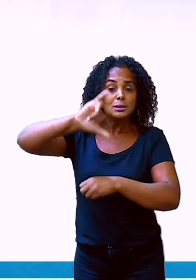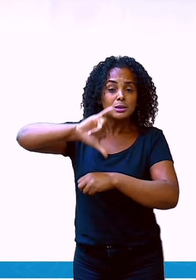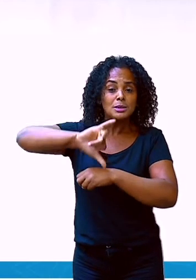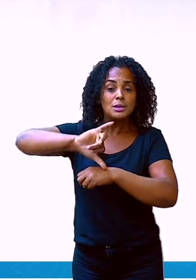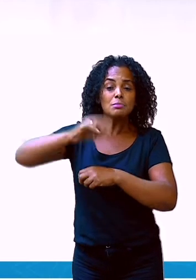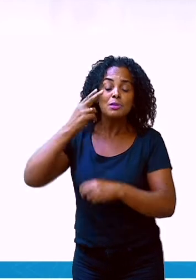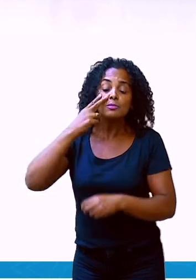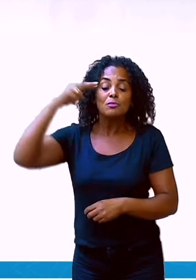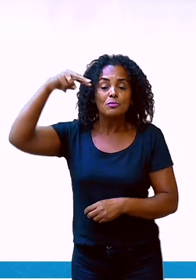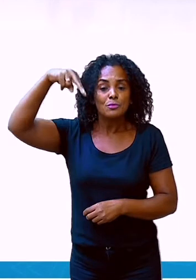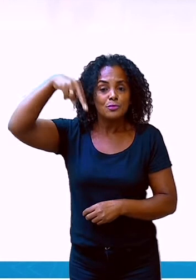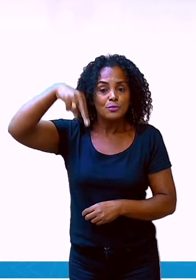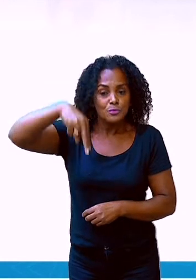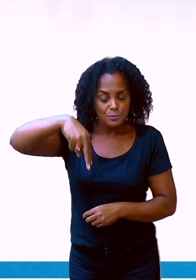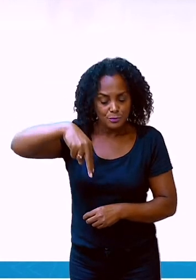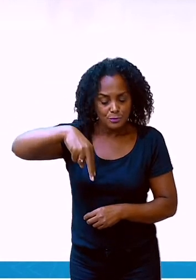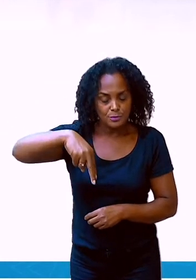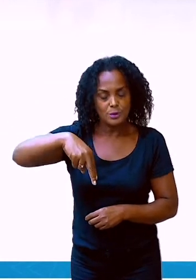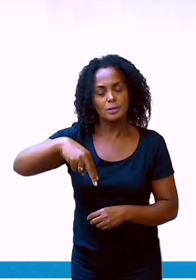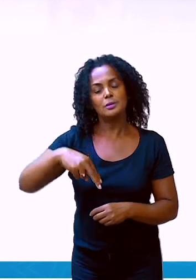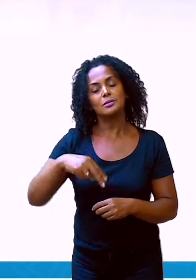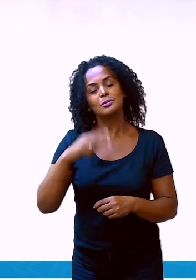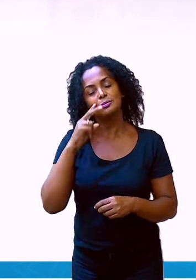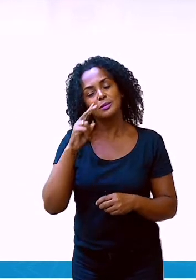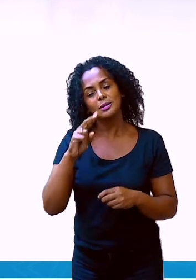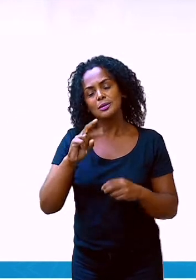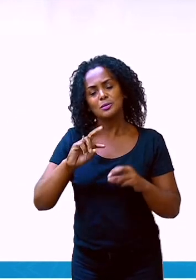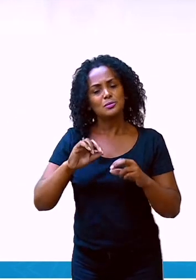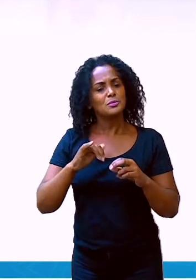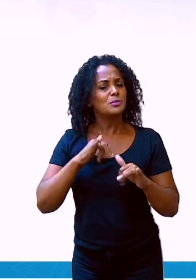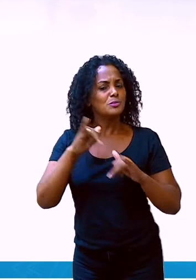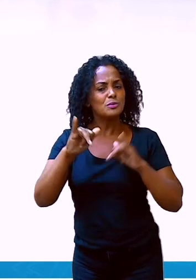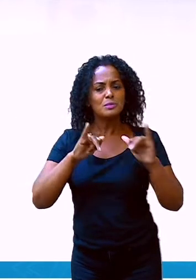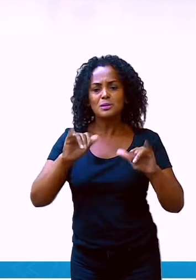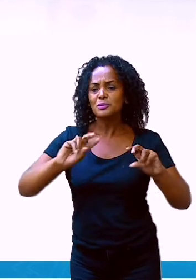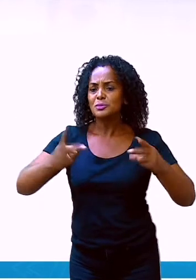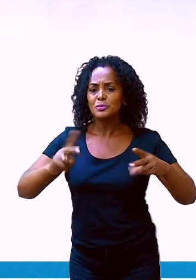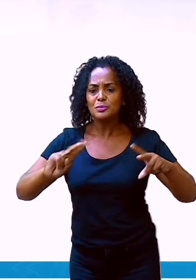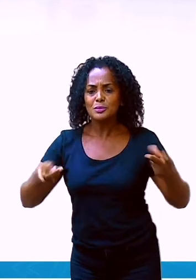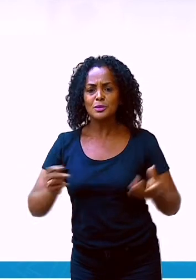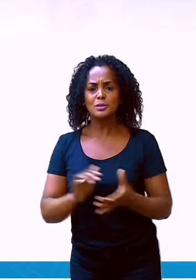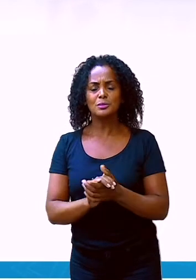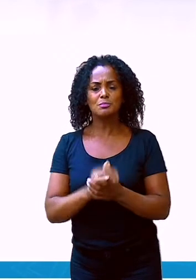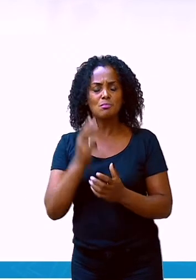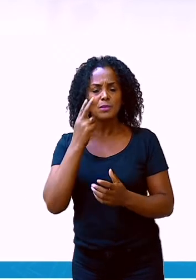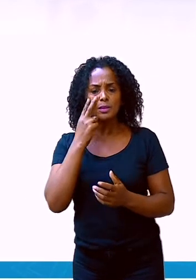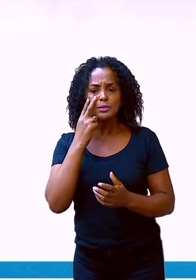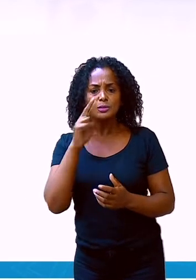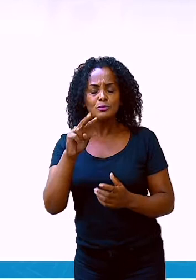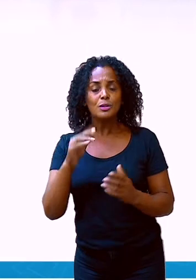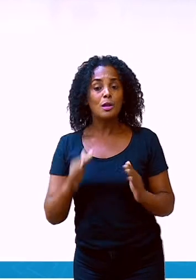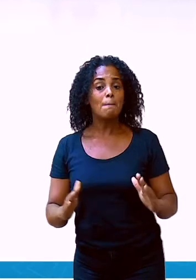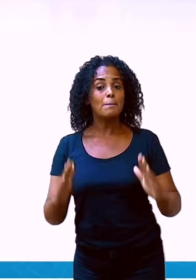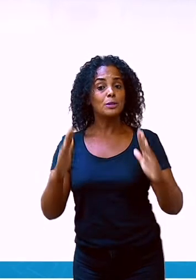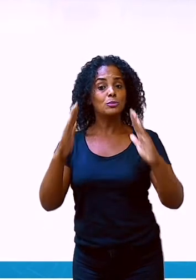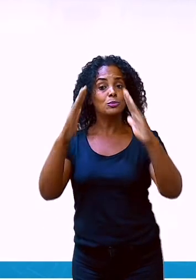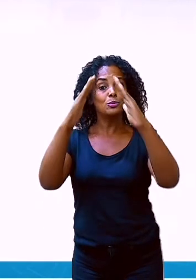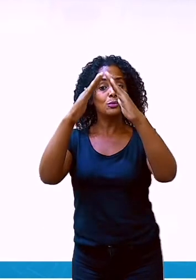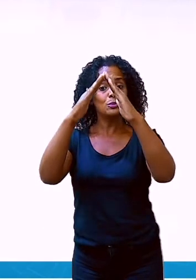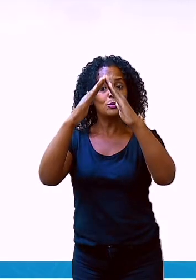de informações. Observe. O nosso pico da Ibituruna, não é isso mesmo?